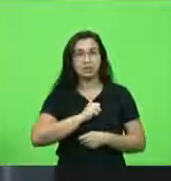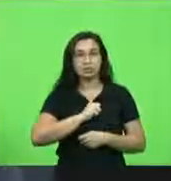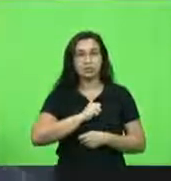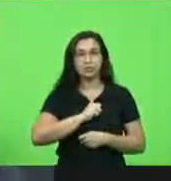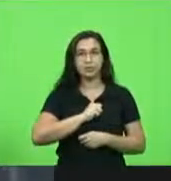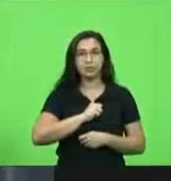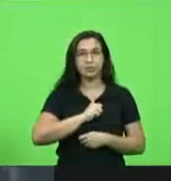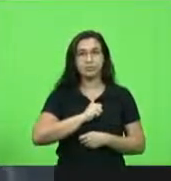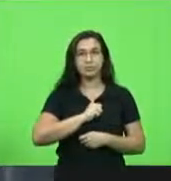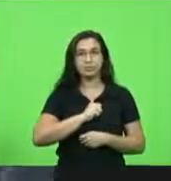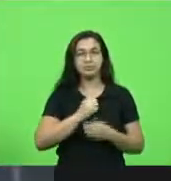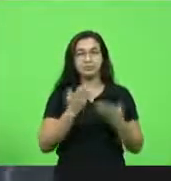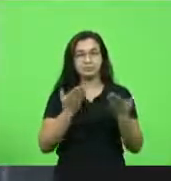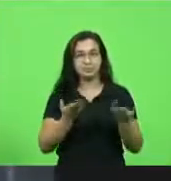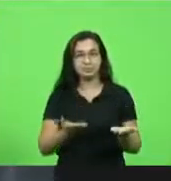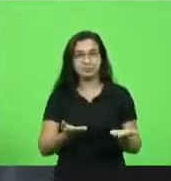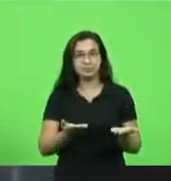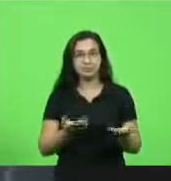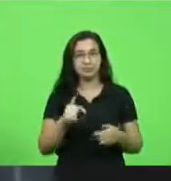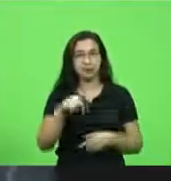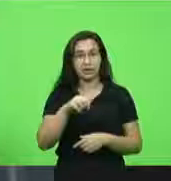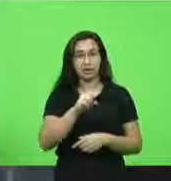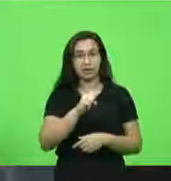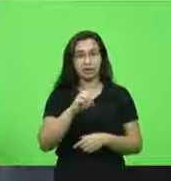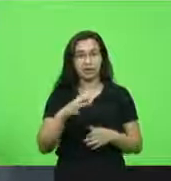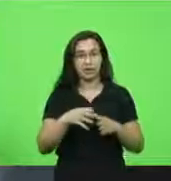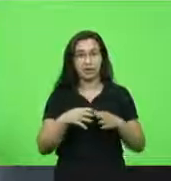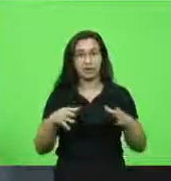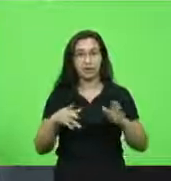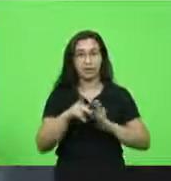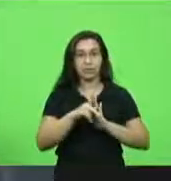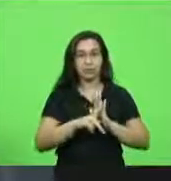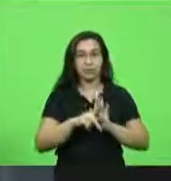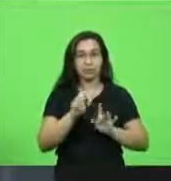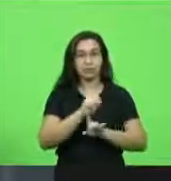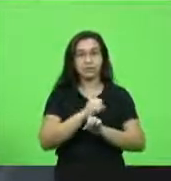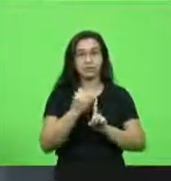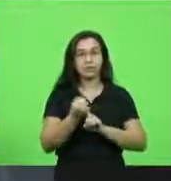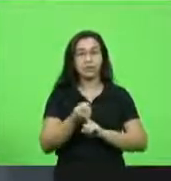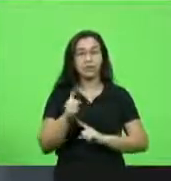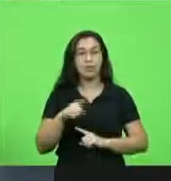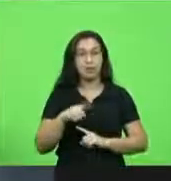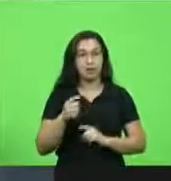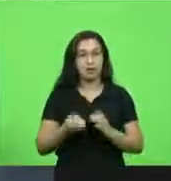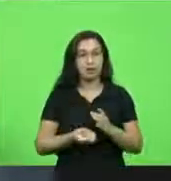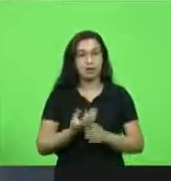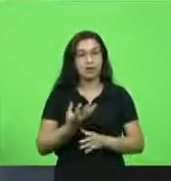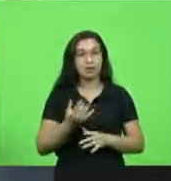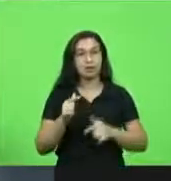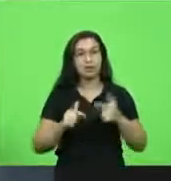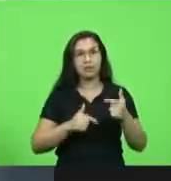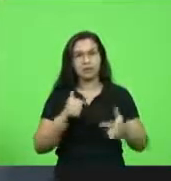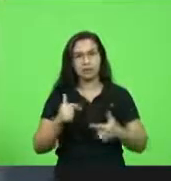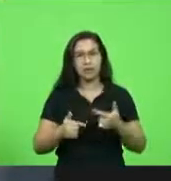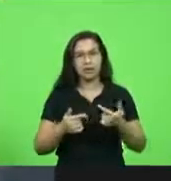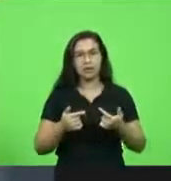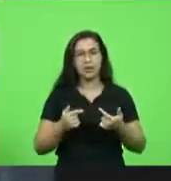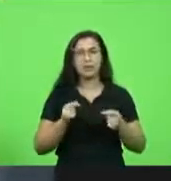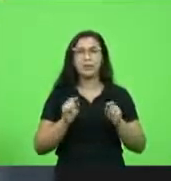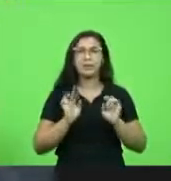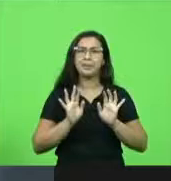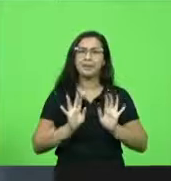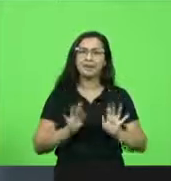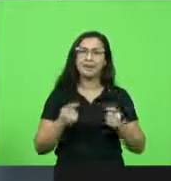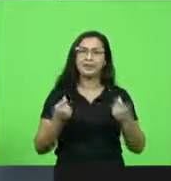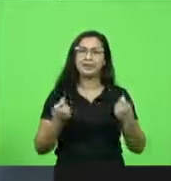que a gente possa fomentar o nosso Estado, que o maior projeto social é geração de emprego, de renda, mas que a gente também possa ter um coração